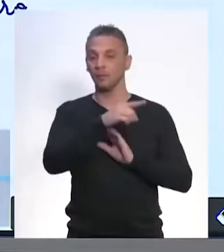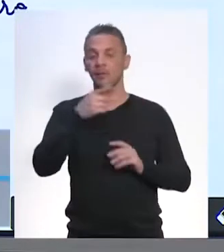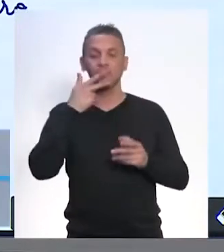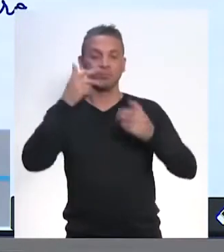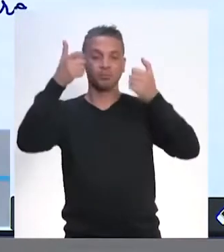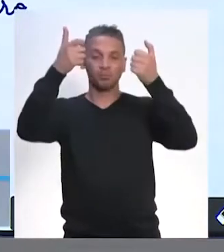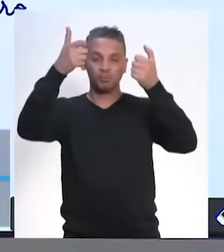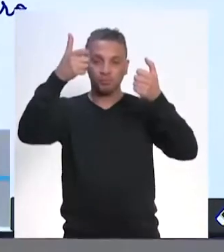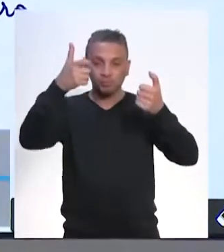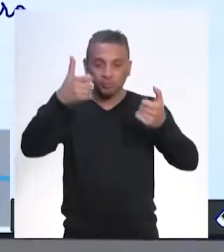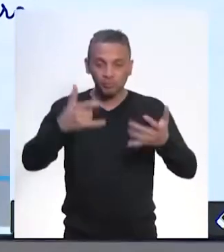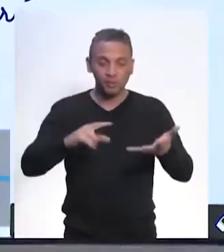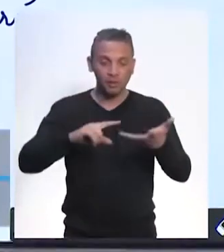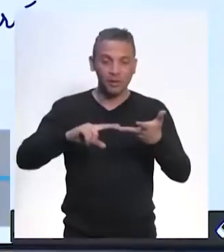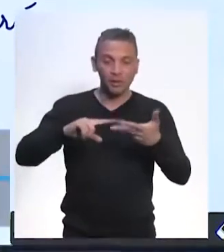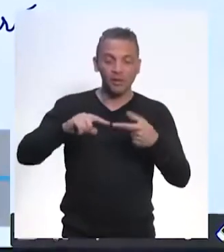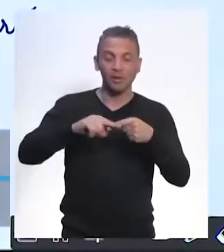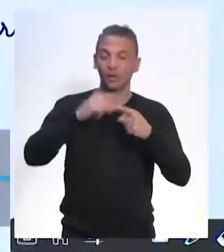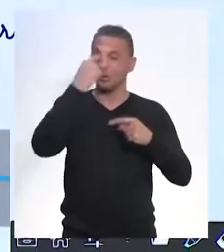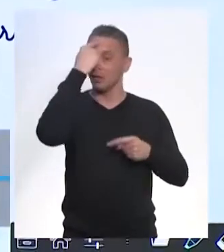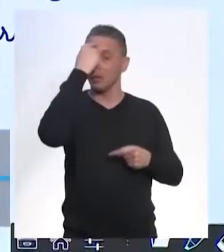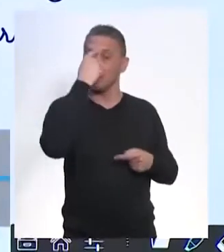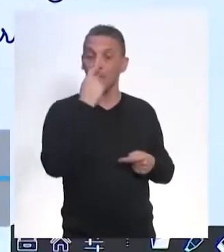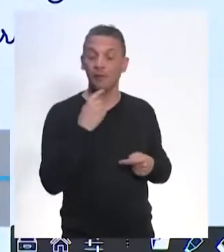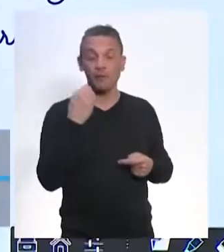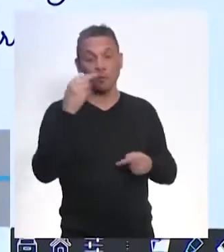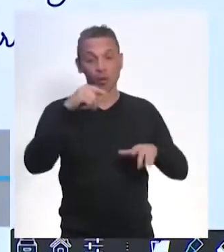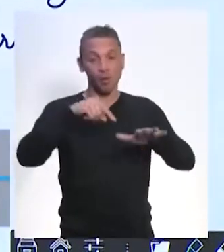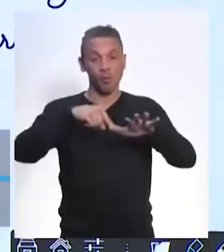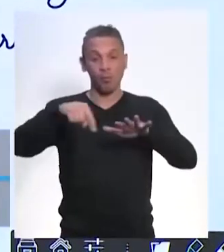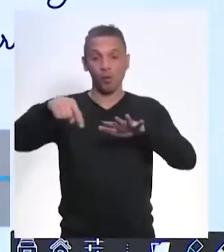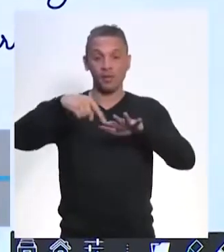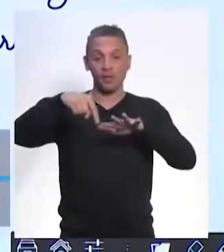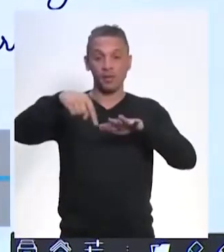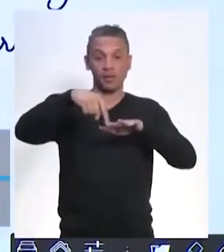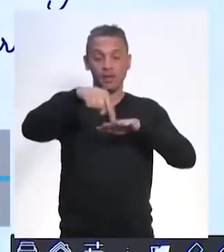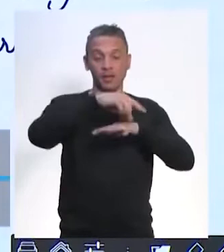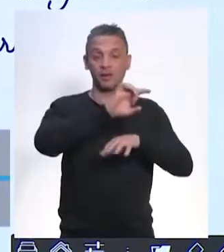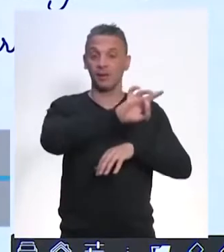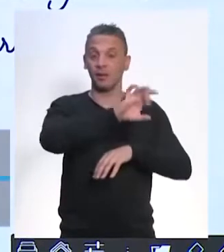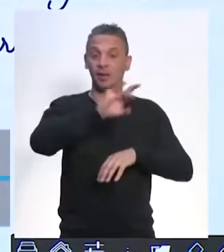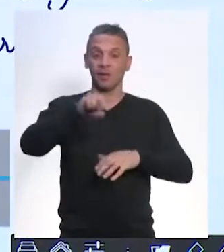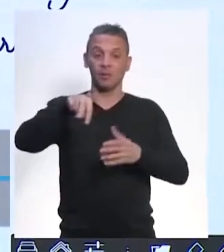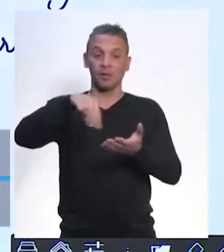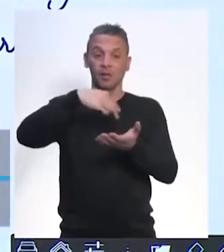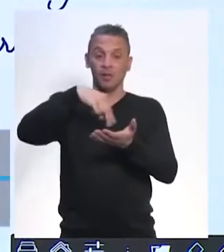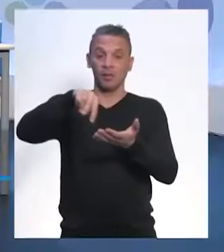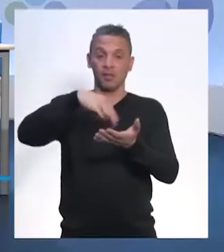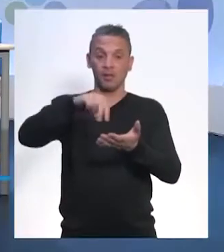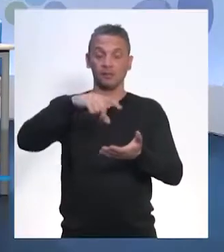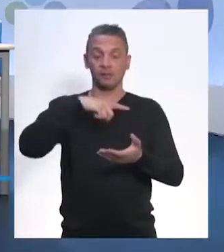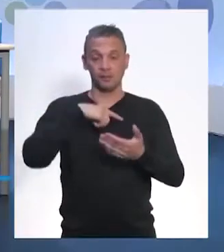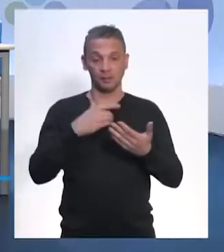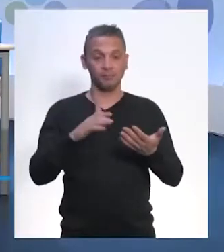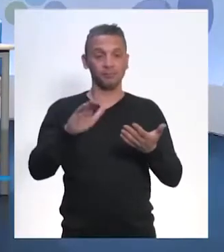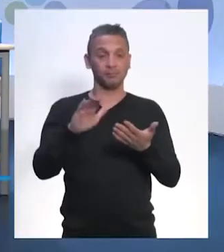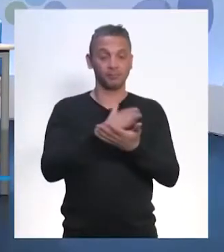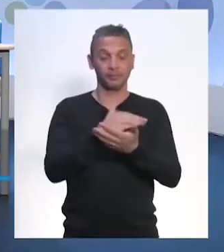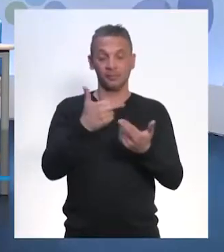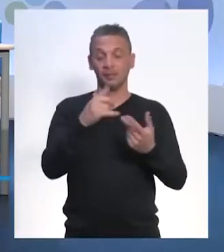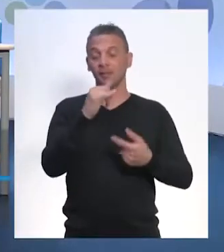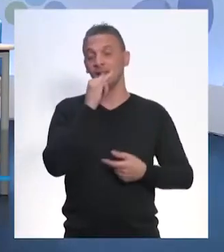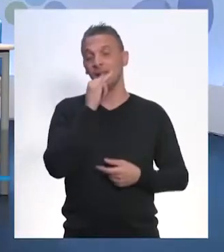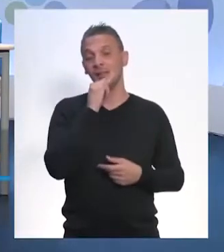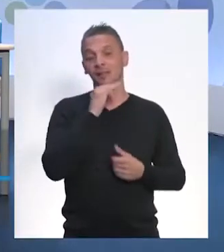né, são estilos, né, ou modalidade de dança, ela pega, né, alguns estilos. Vamos